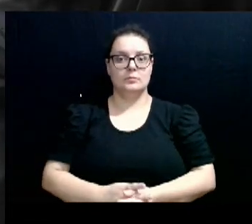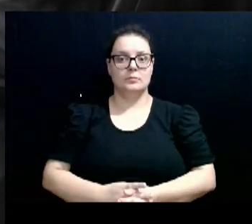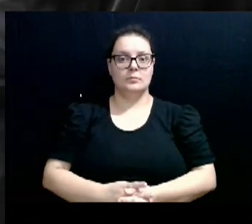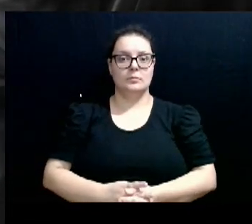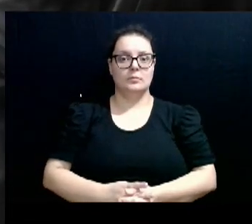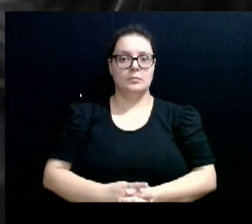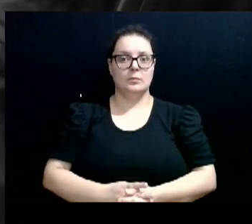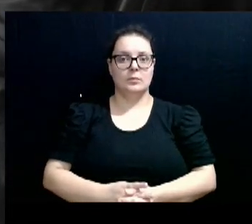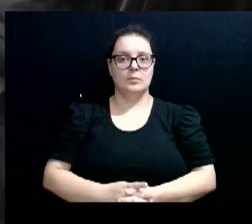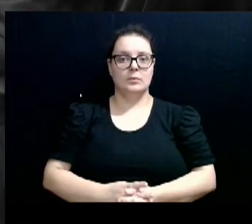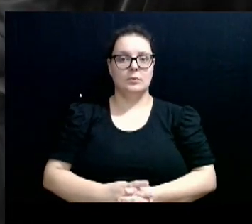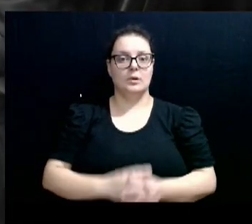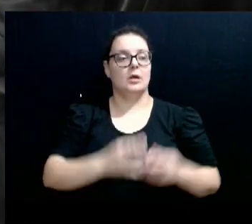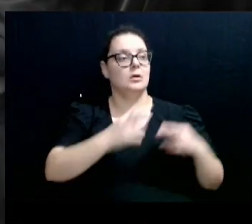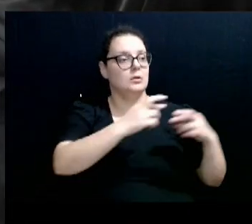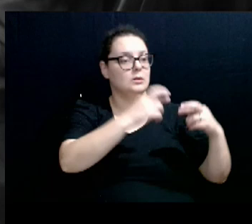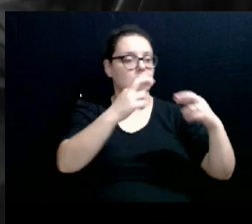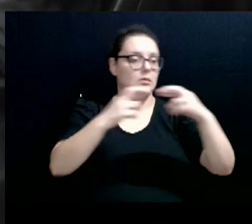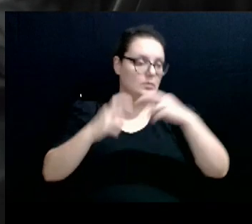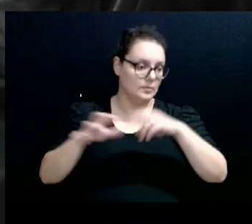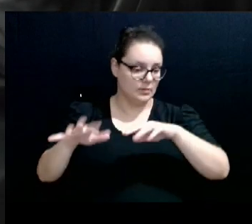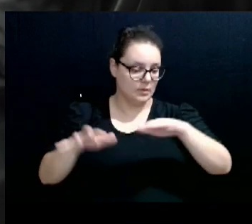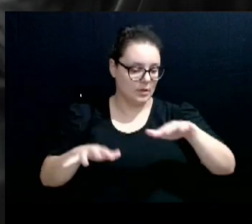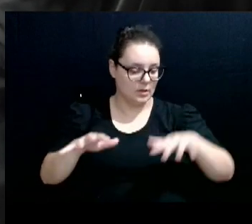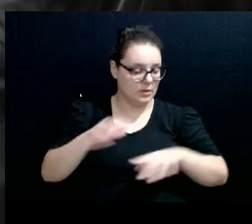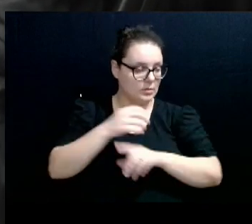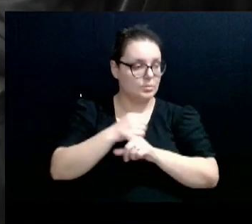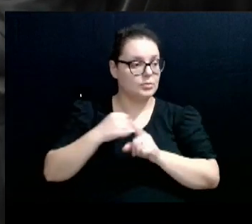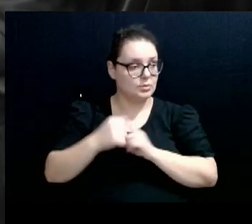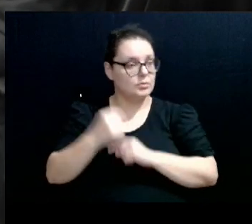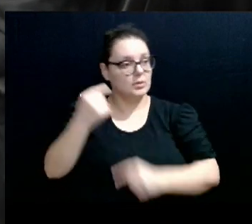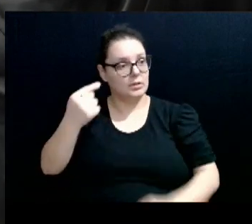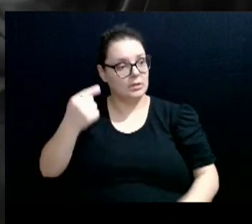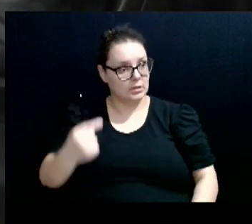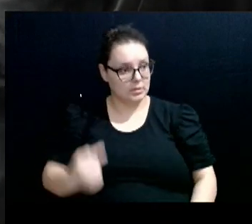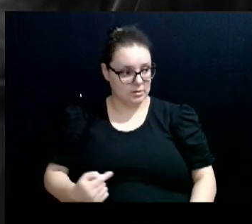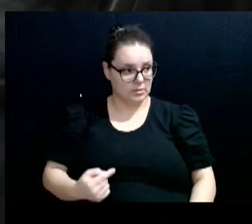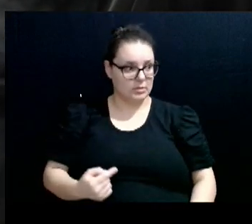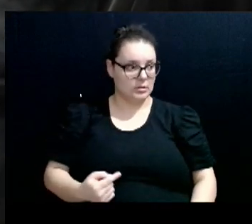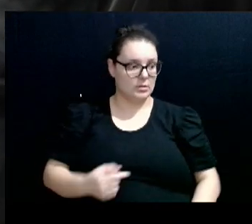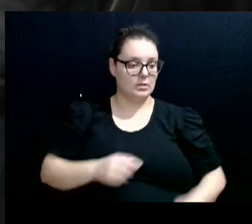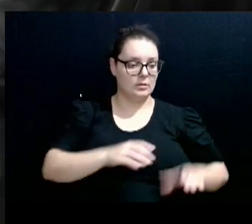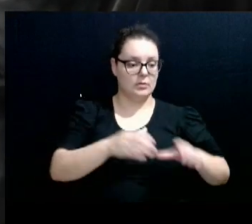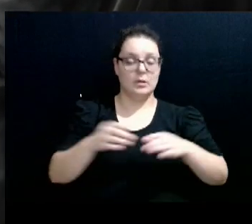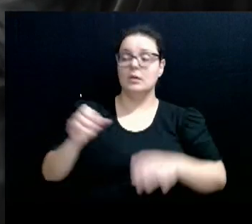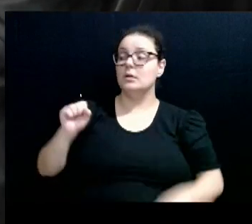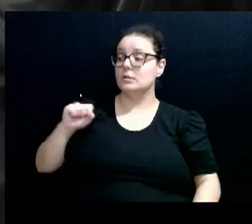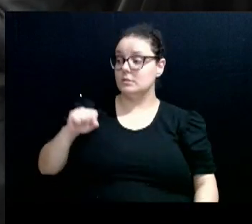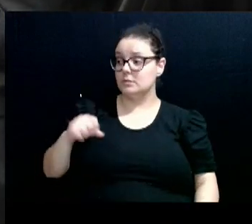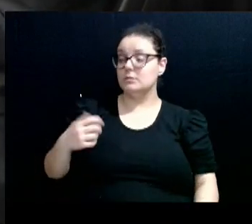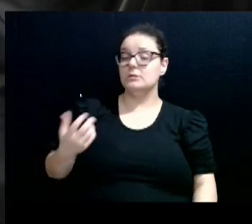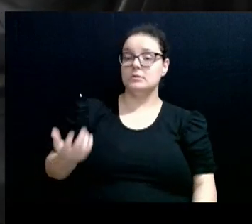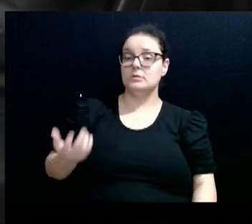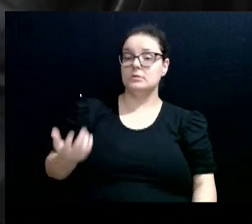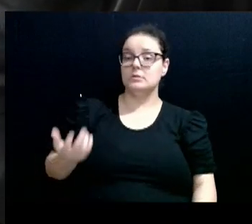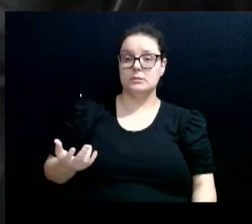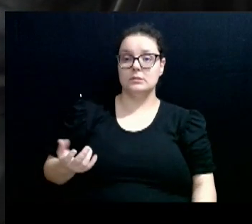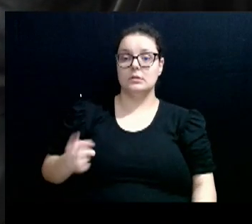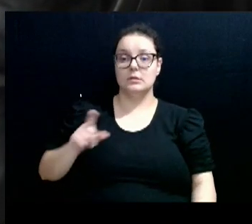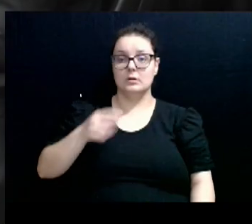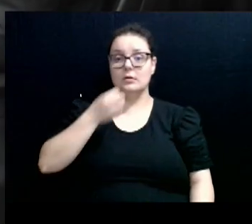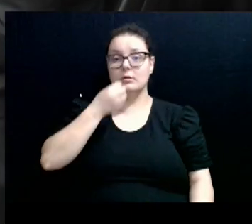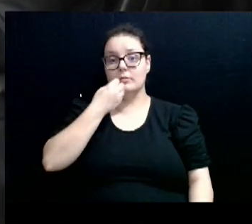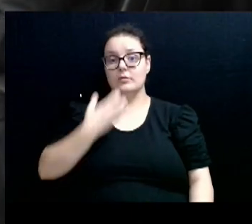vários setores da sociedade, cada uma dessas comissões, né, vereador? Sim, e foi muito bom. Eu lembro